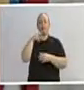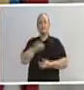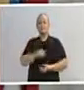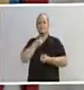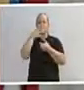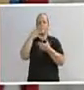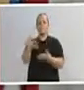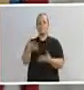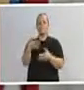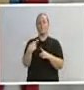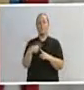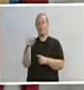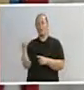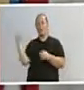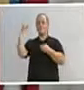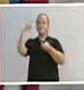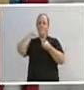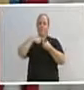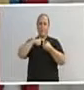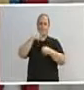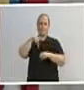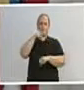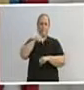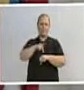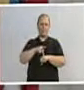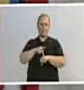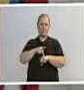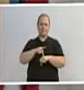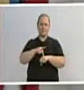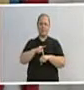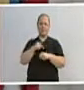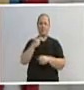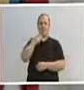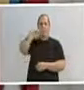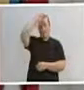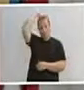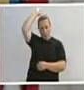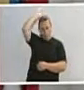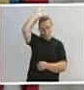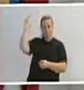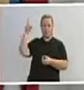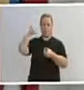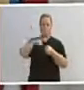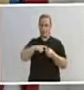no seu retorno da Armênia para Roma, o Papa Francisco